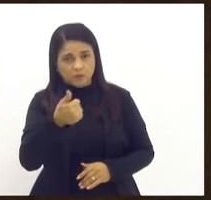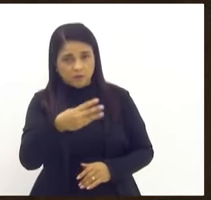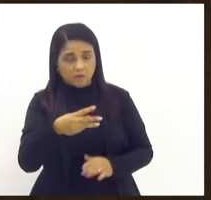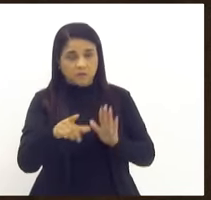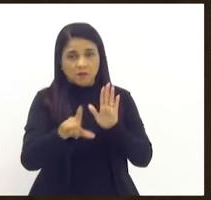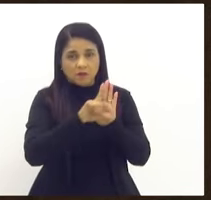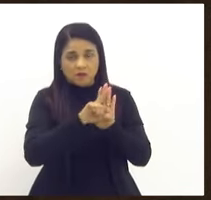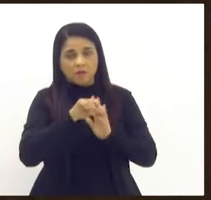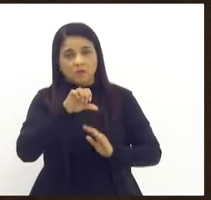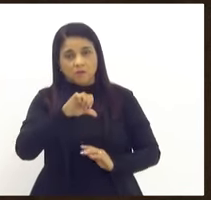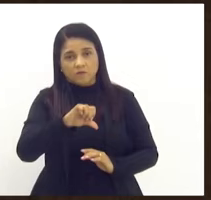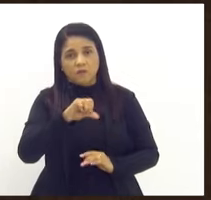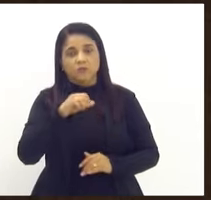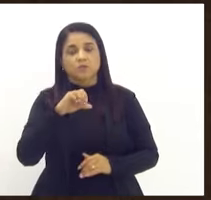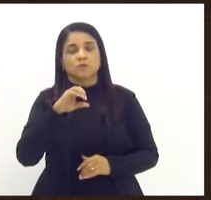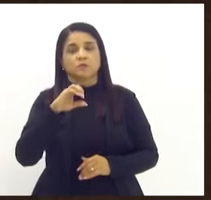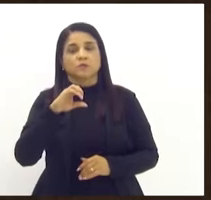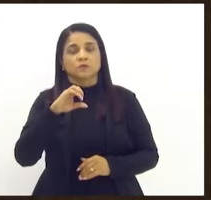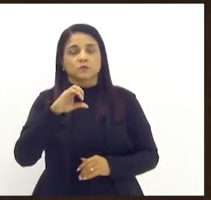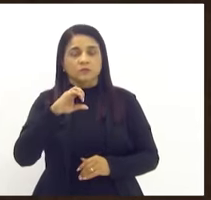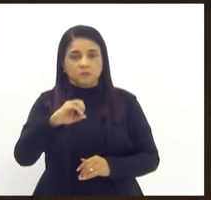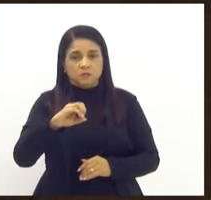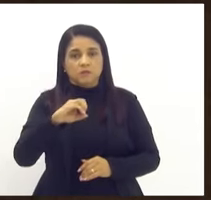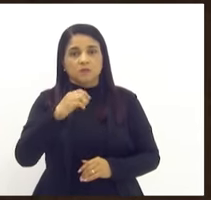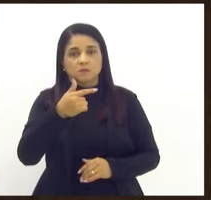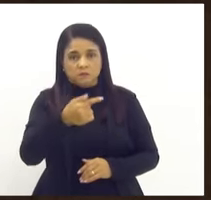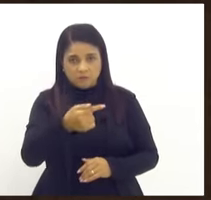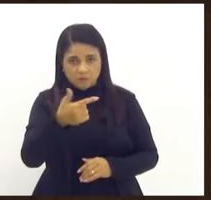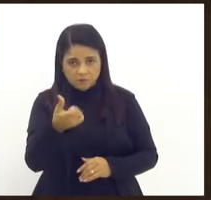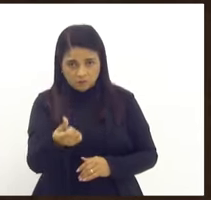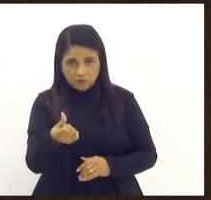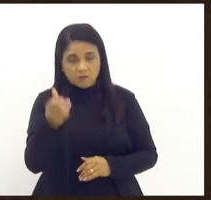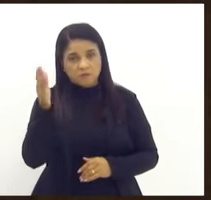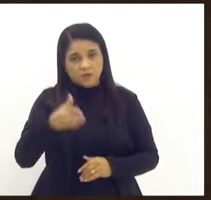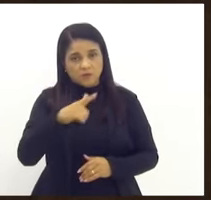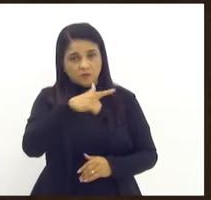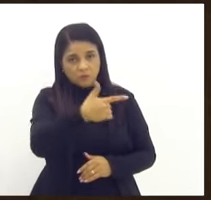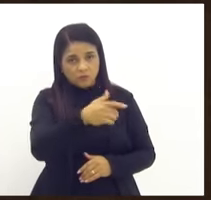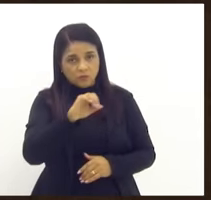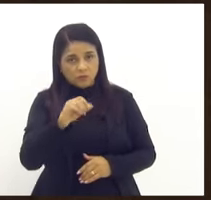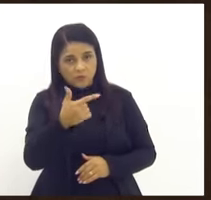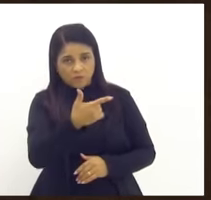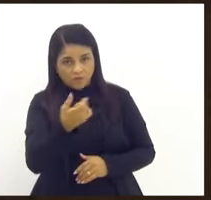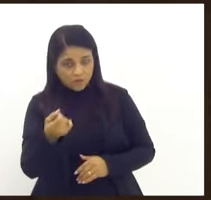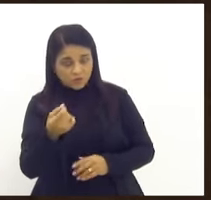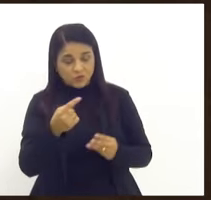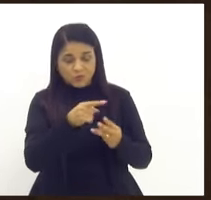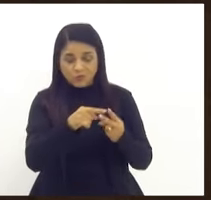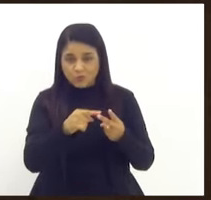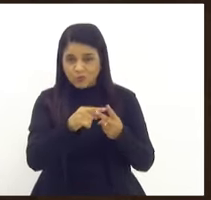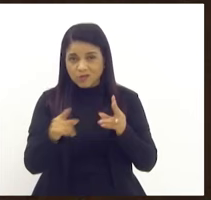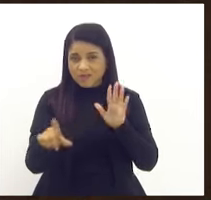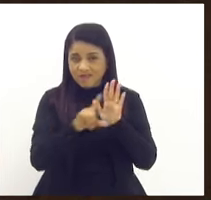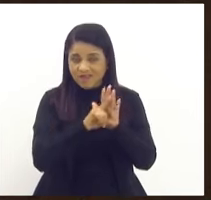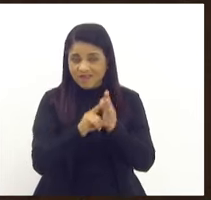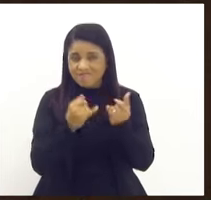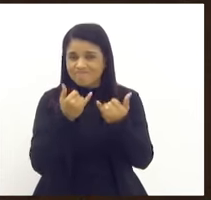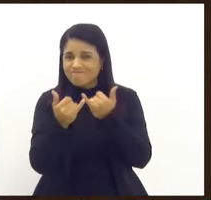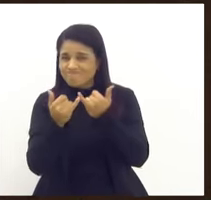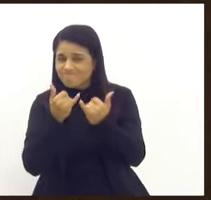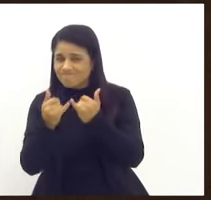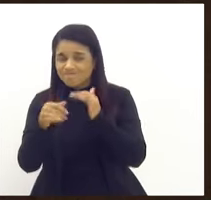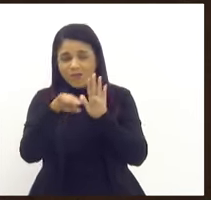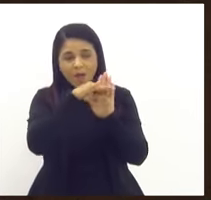9076 de 5 de novembro de 2020 são duas legislações que t similaridade com a